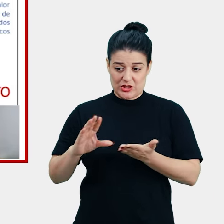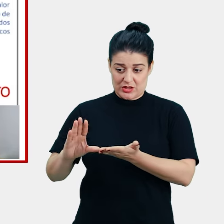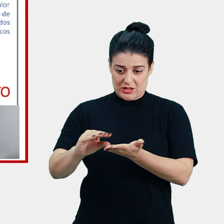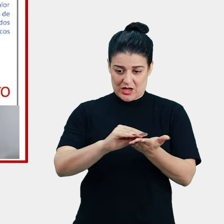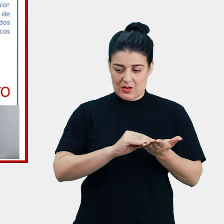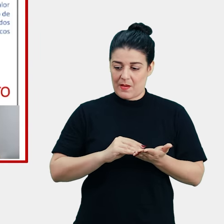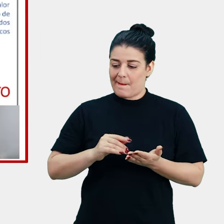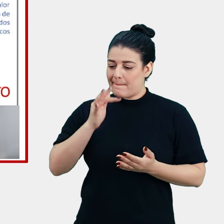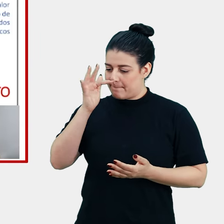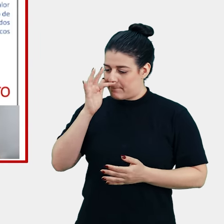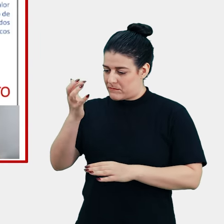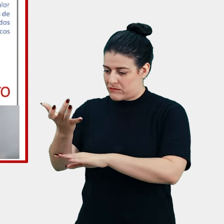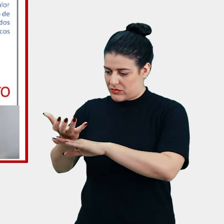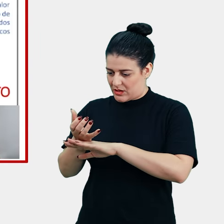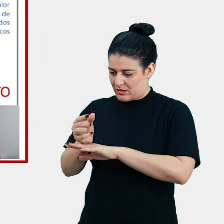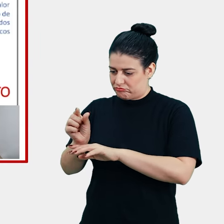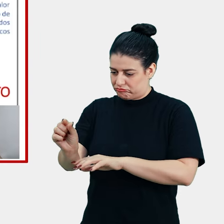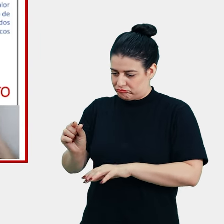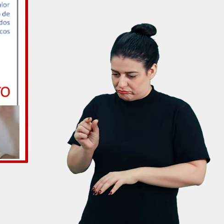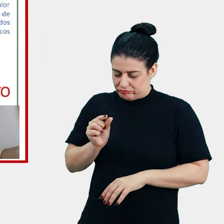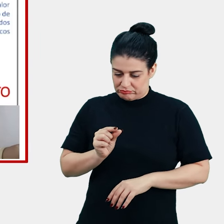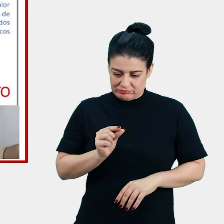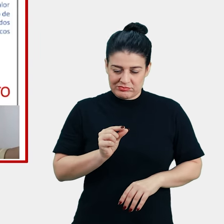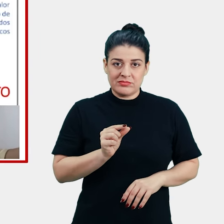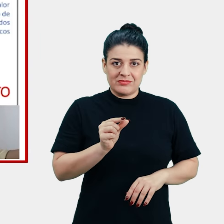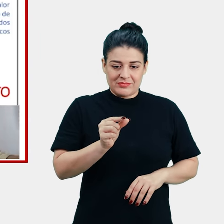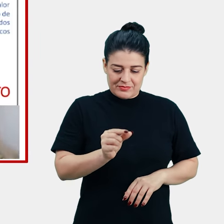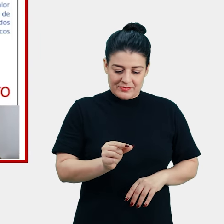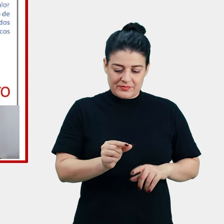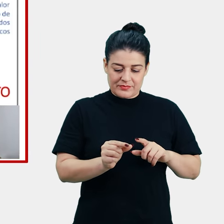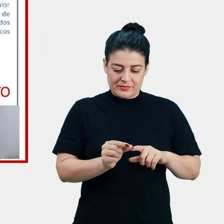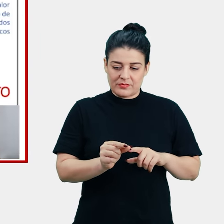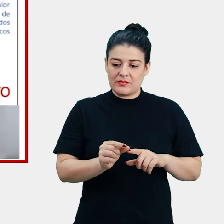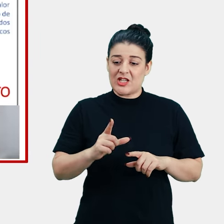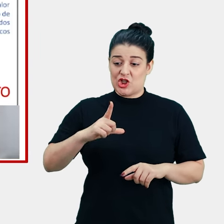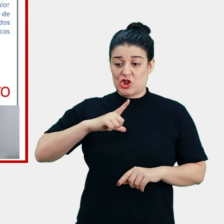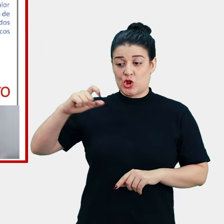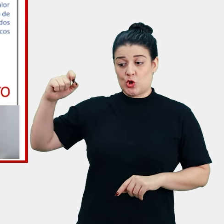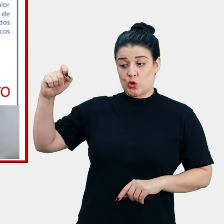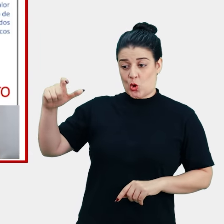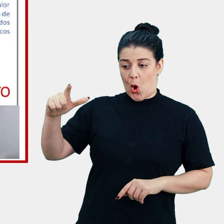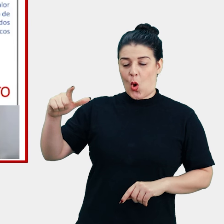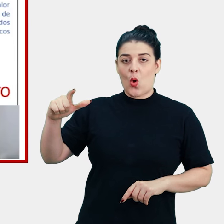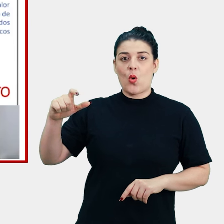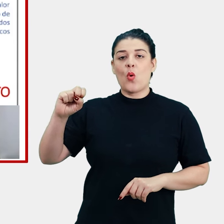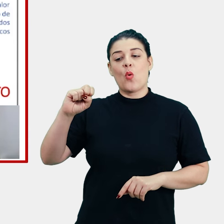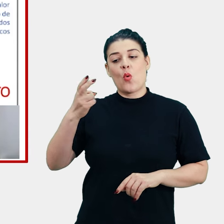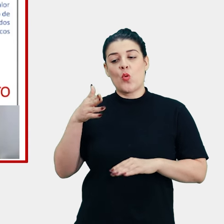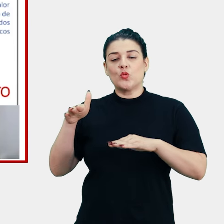planta, tá? Que foi coletada na presença de sol, na presença de